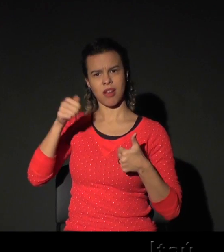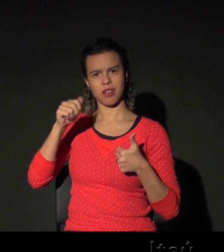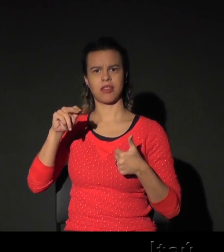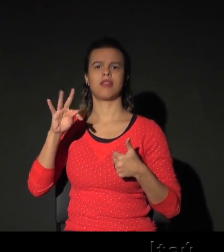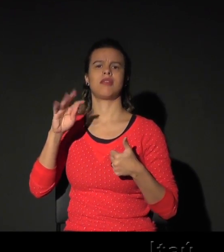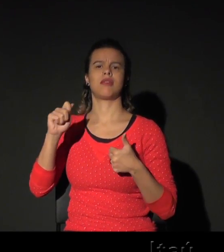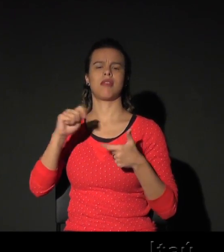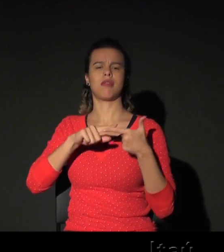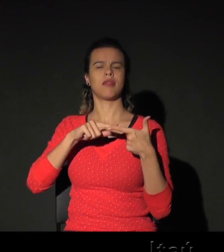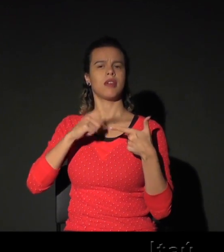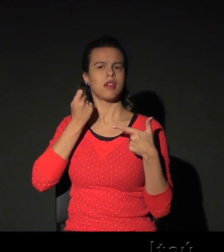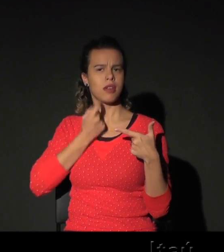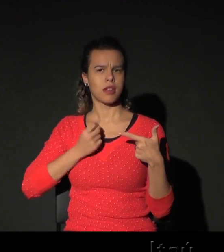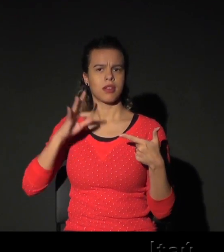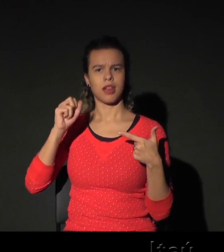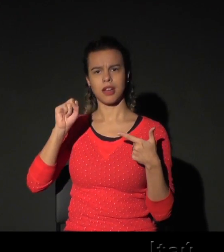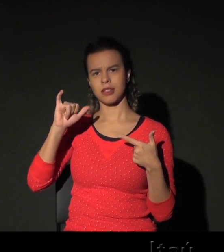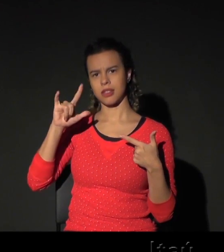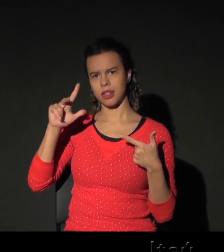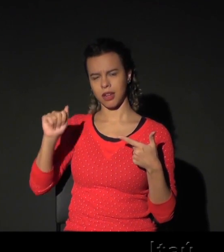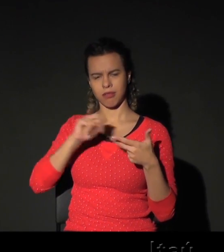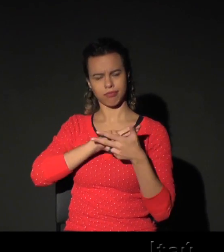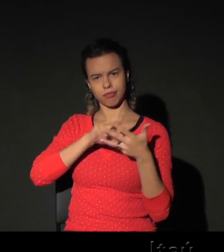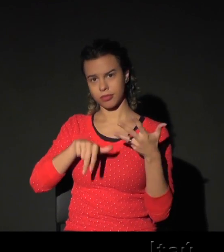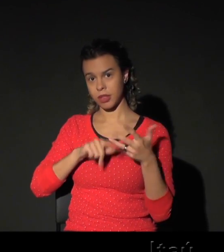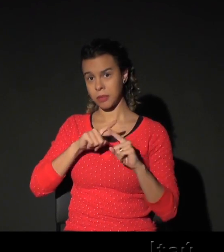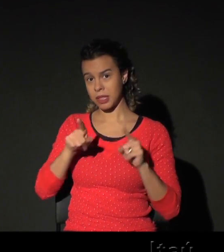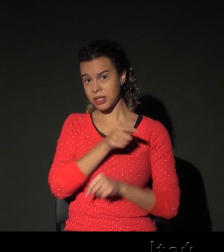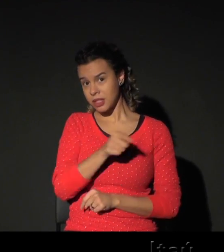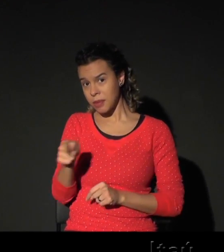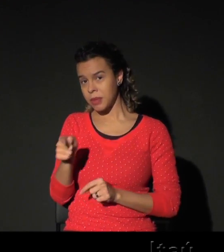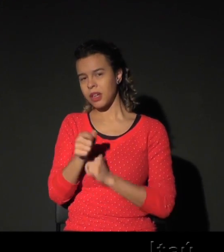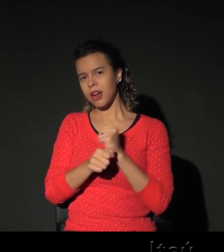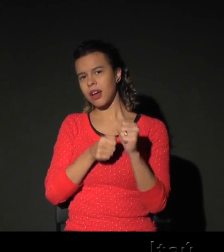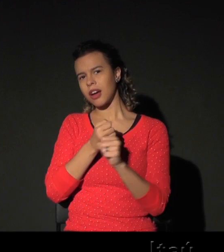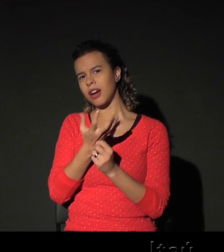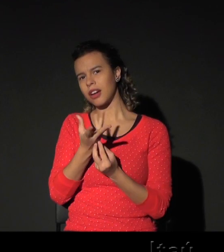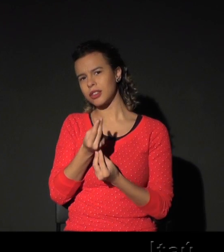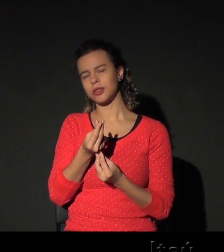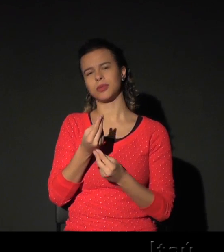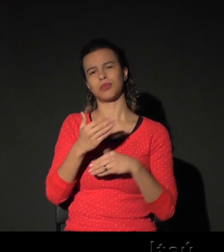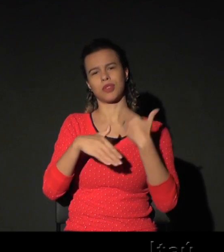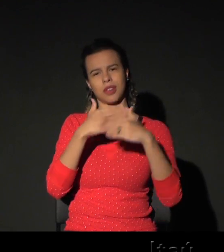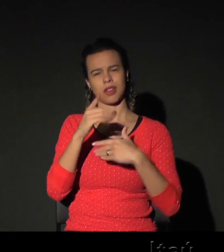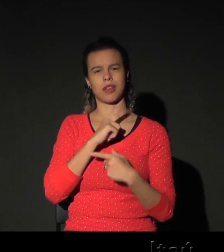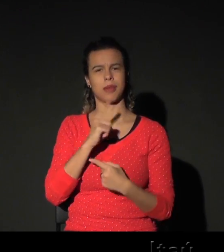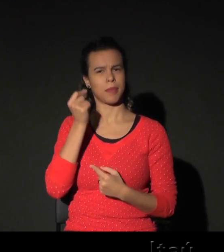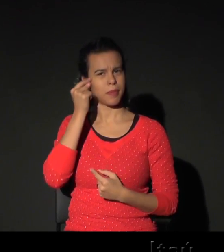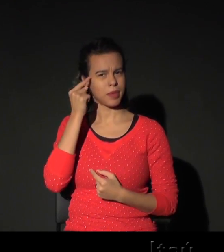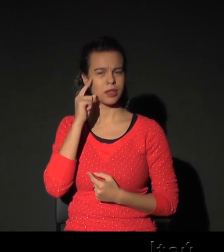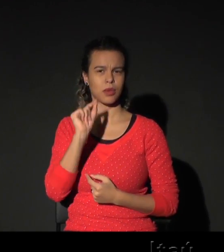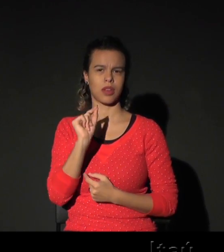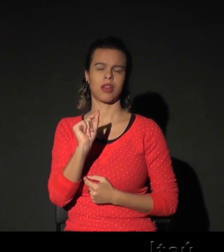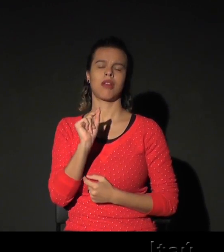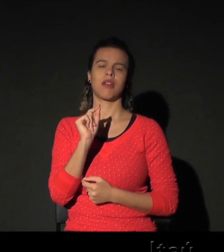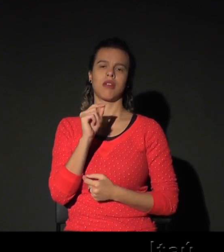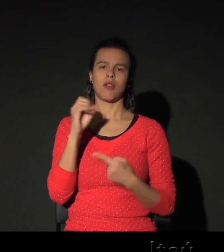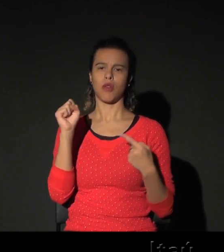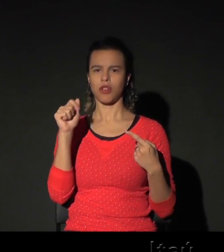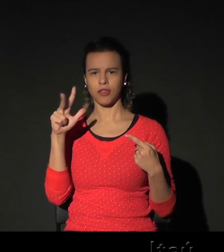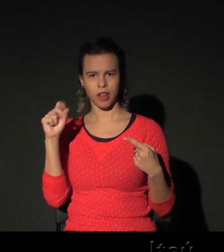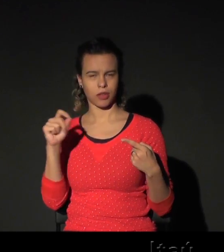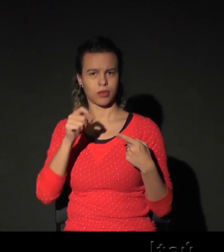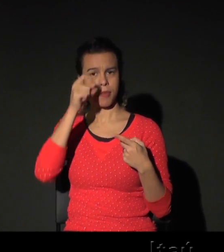Tacila da Amaral mas quando a gente fala da Semana de Arte Moderna pensa-se na disputa hoal de Andrade e Mário de Andrade